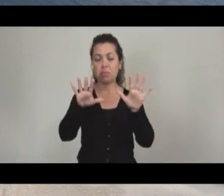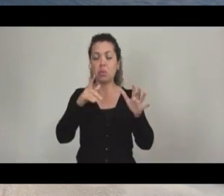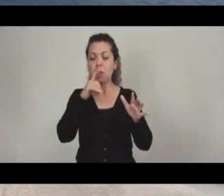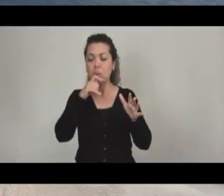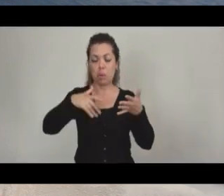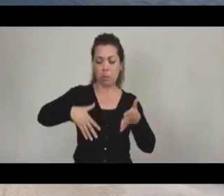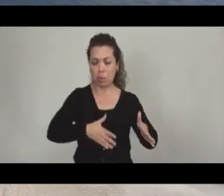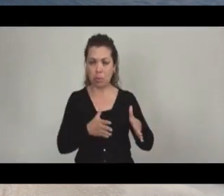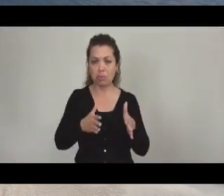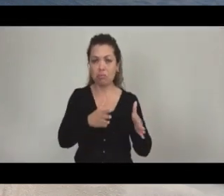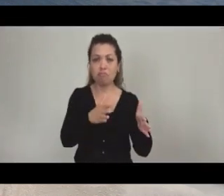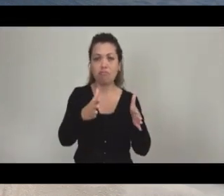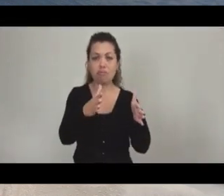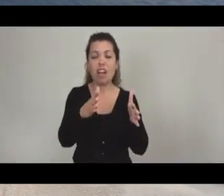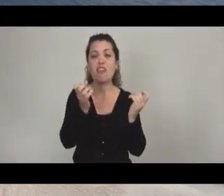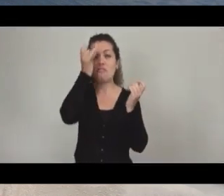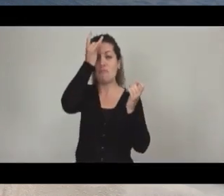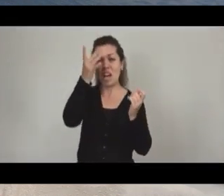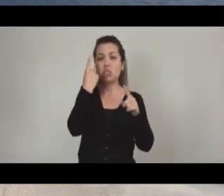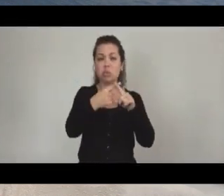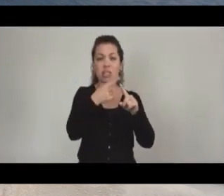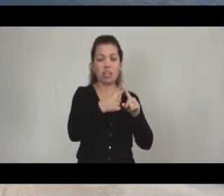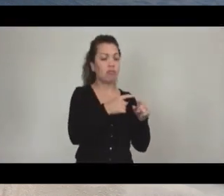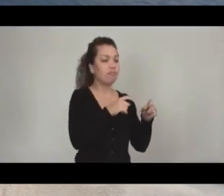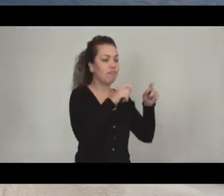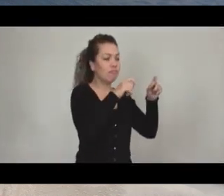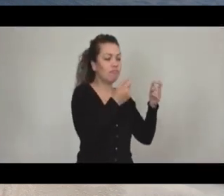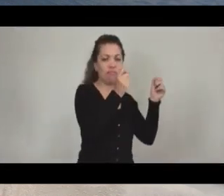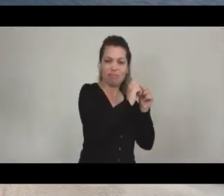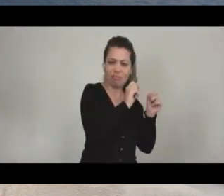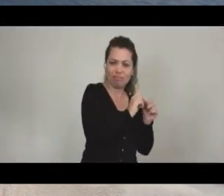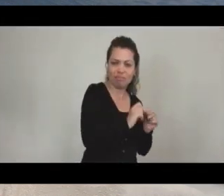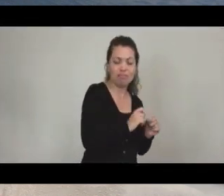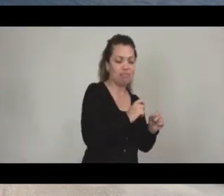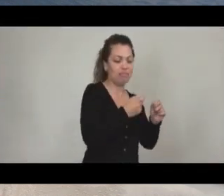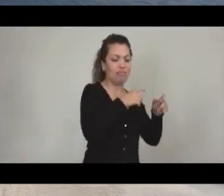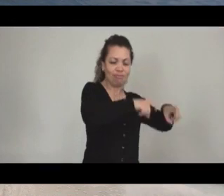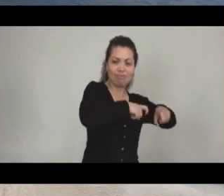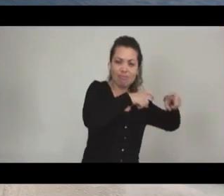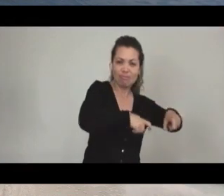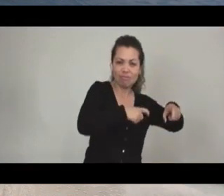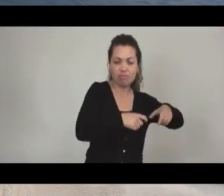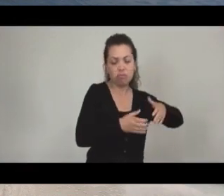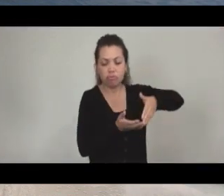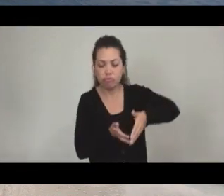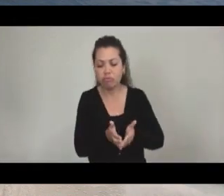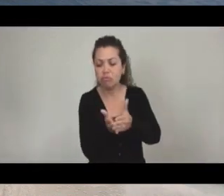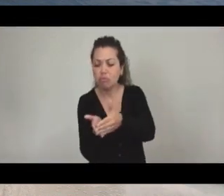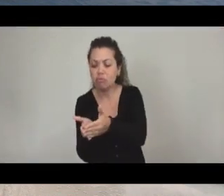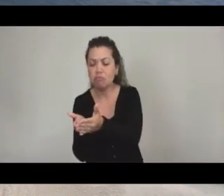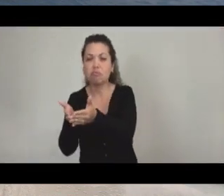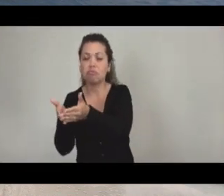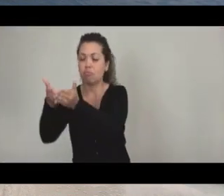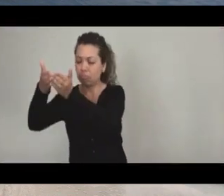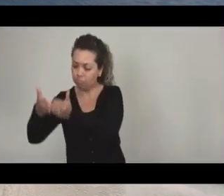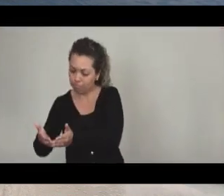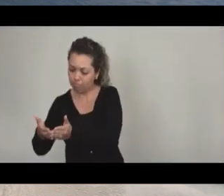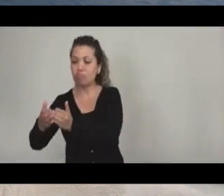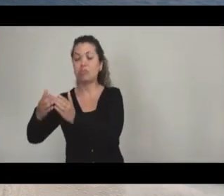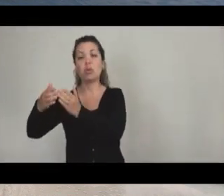foi abordada por um grupo que ordenou que esta deveria ser conduzida a Itanhaém, na época sede da